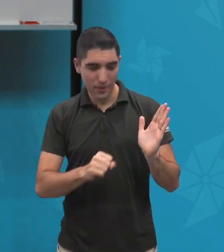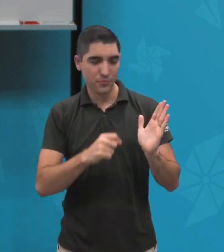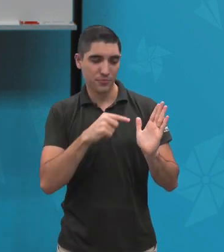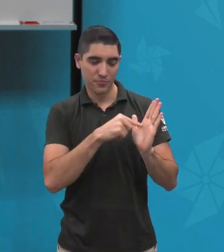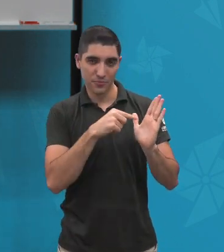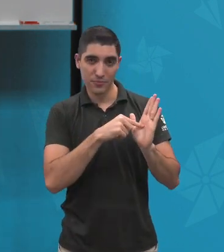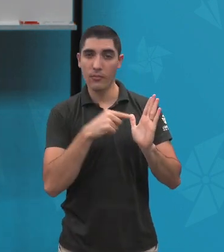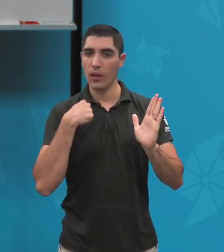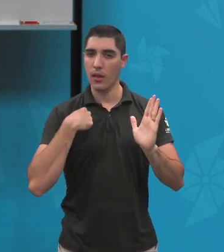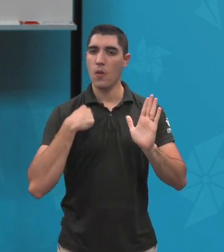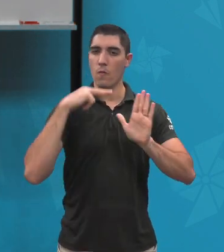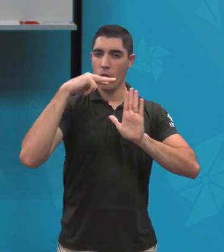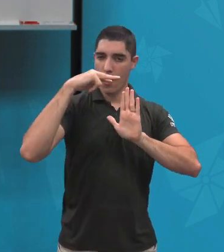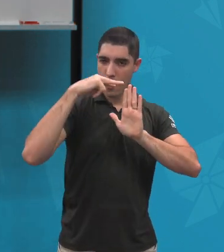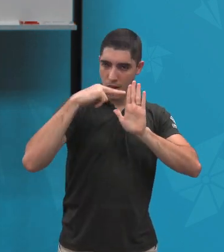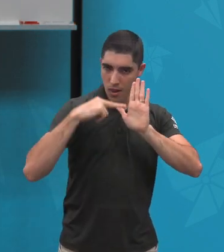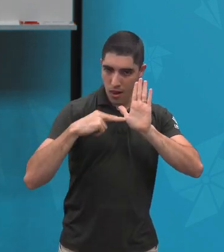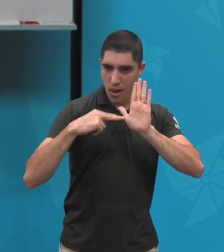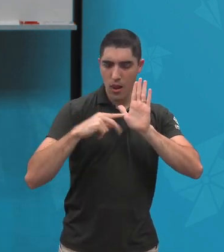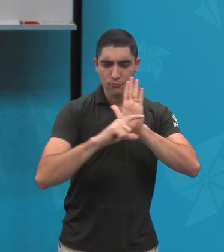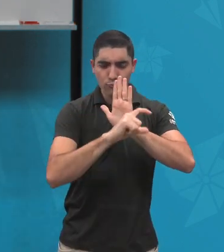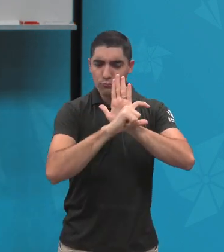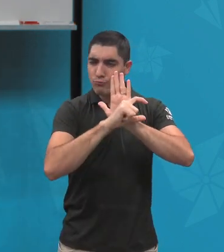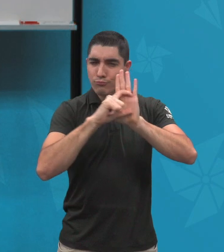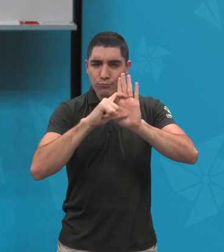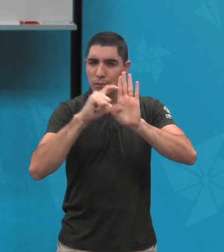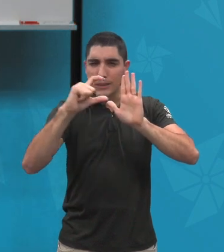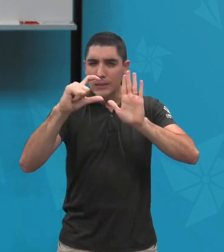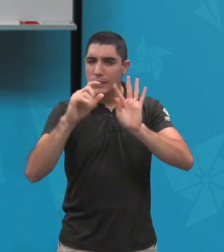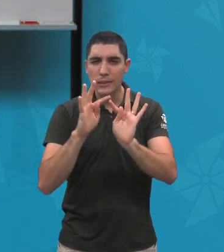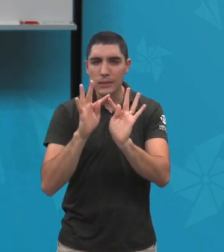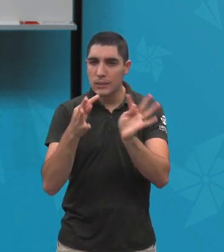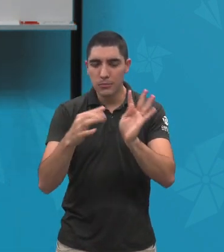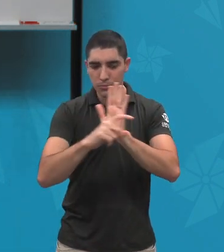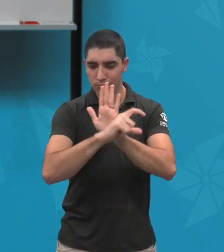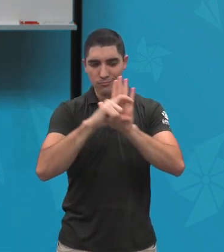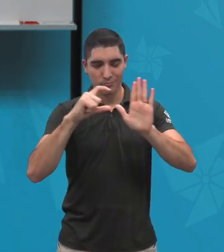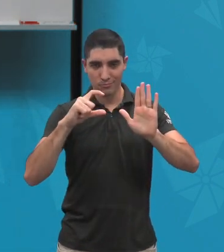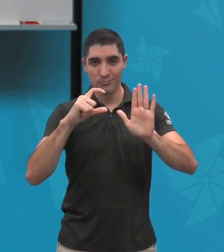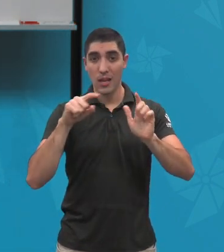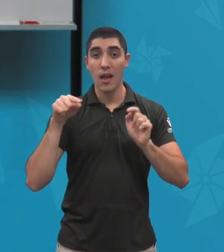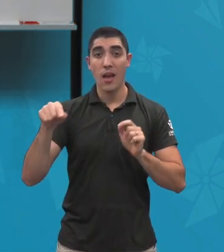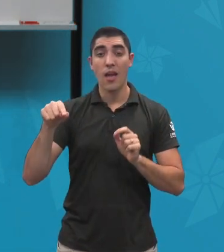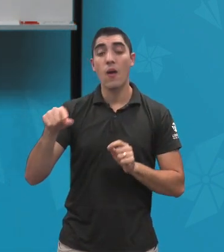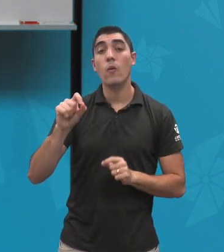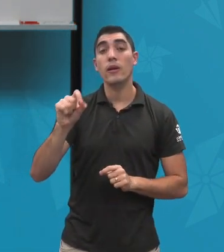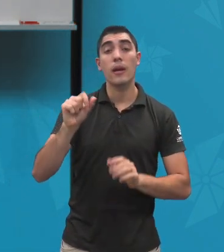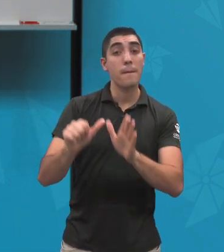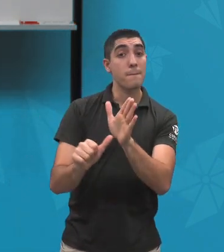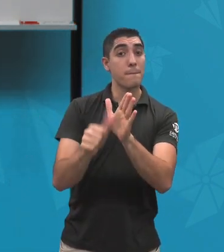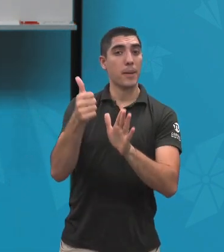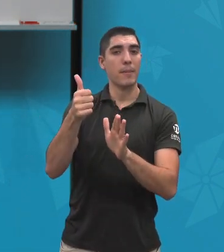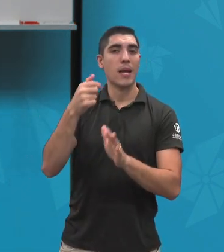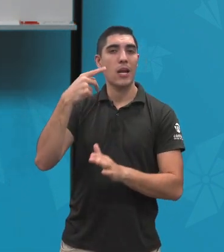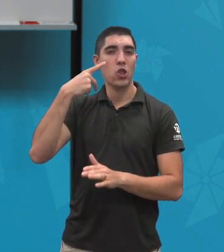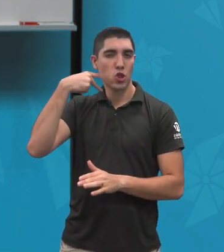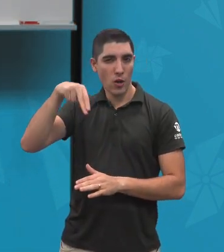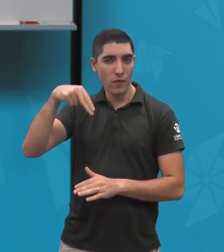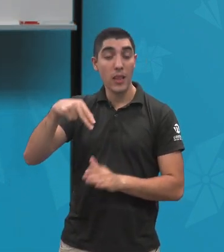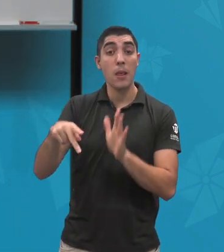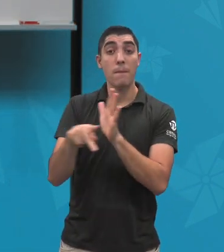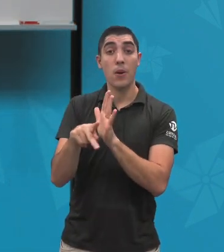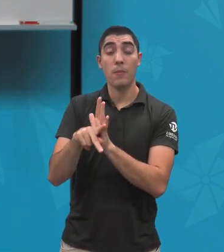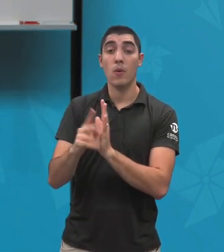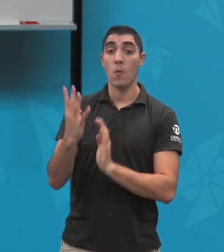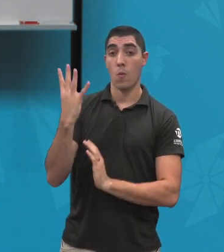desse Decameron, vou ler para vocês um pequeno trecho da primeira novela da